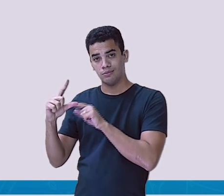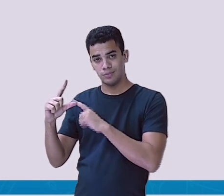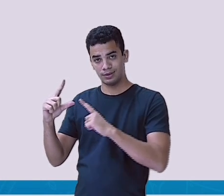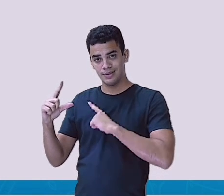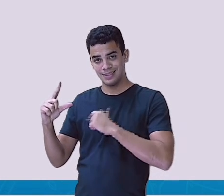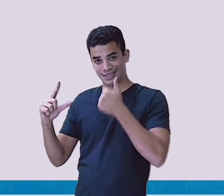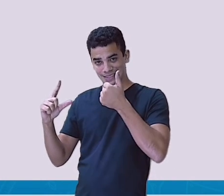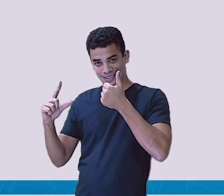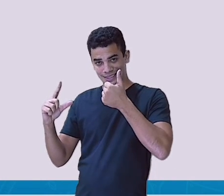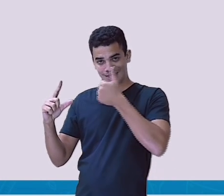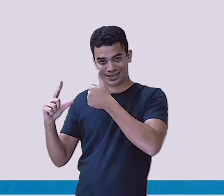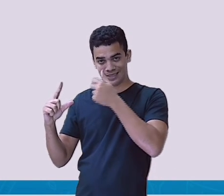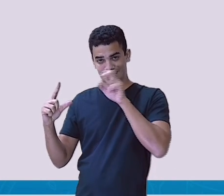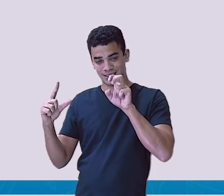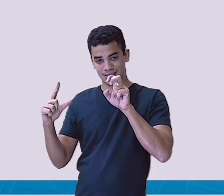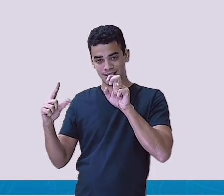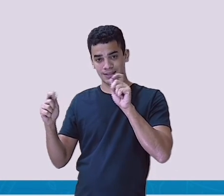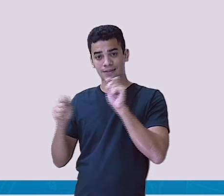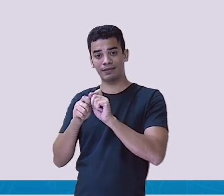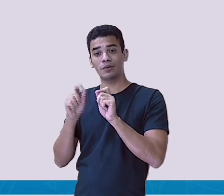115.